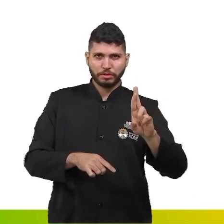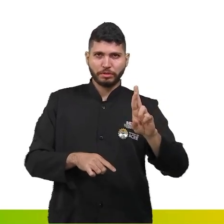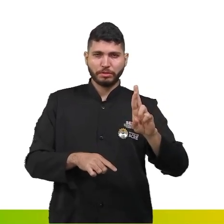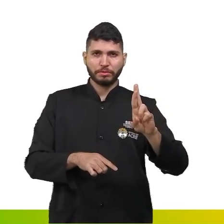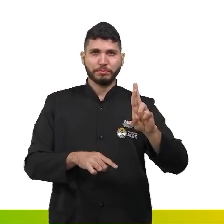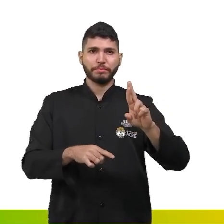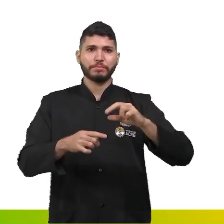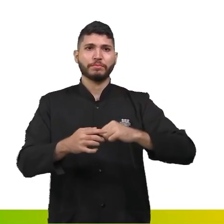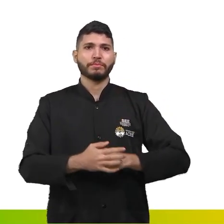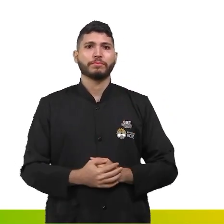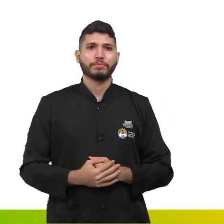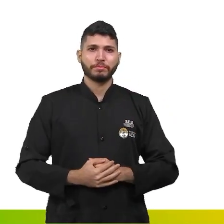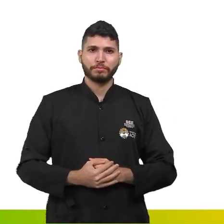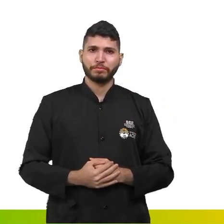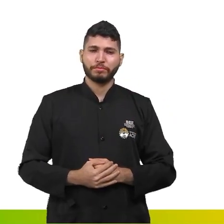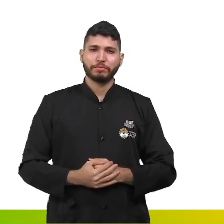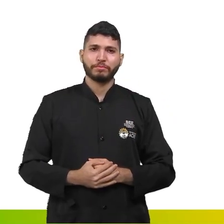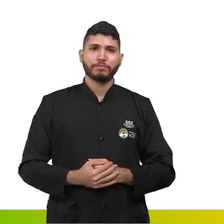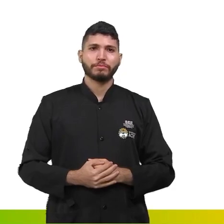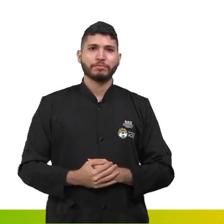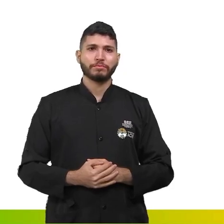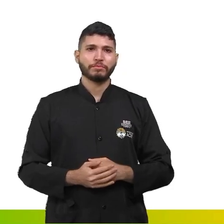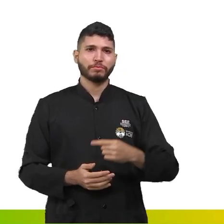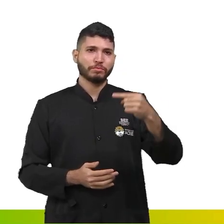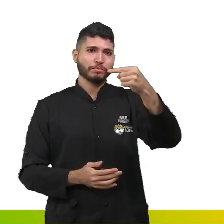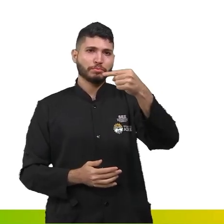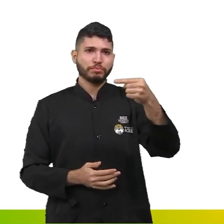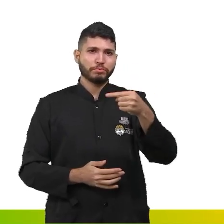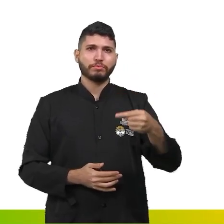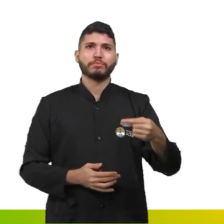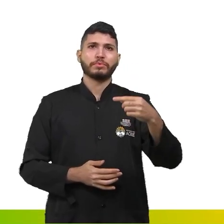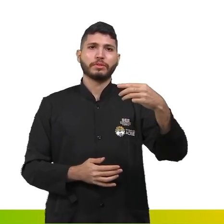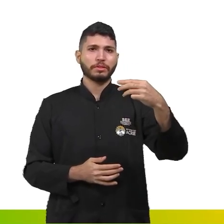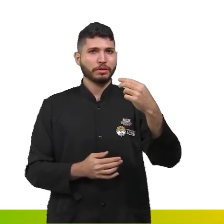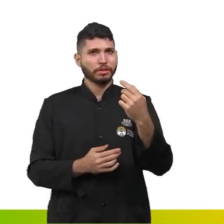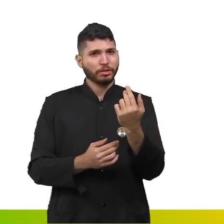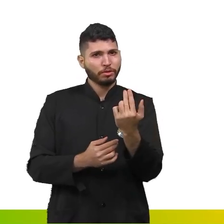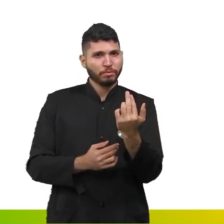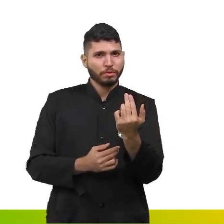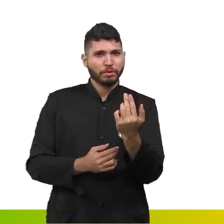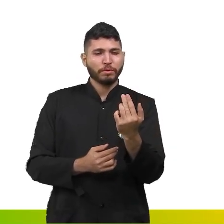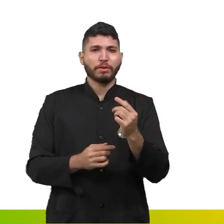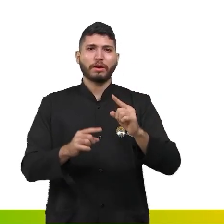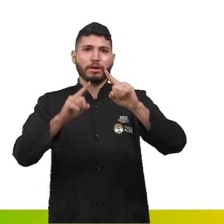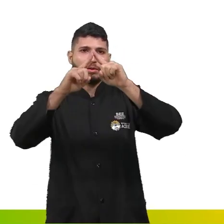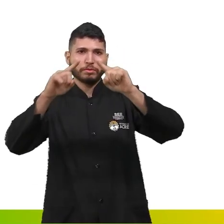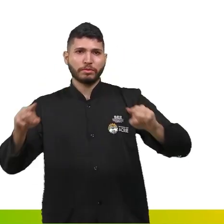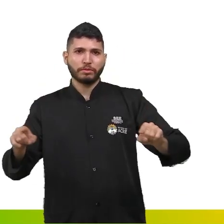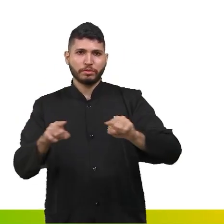MR, congruente ao triângulo ARO,